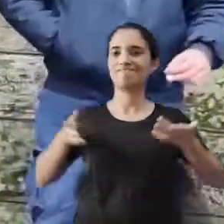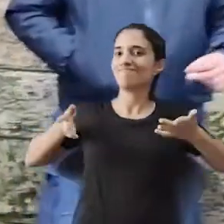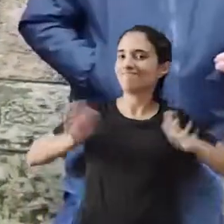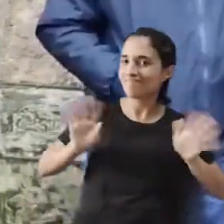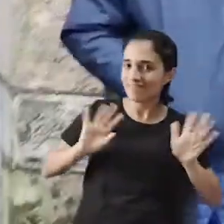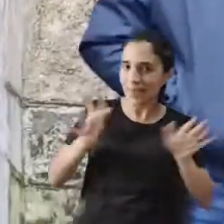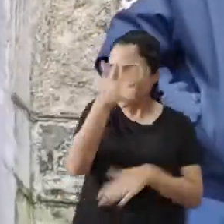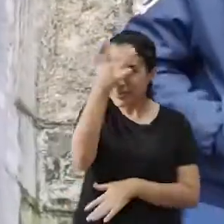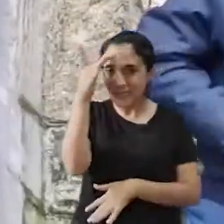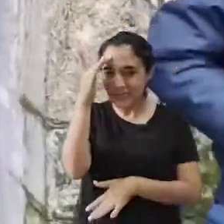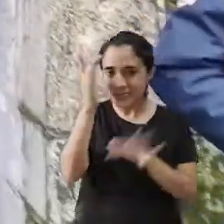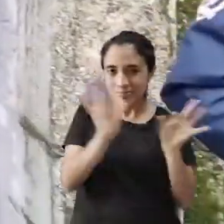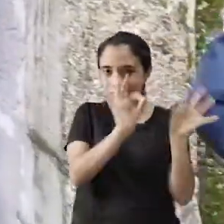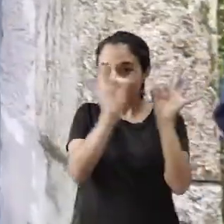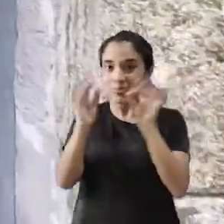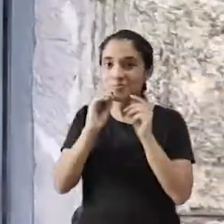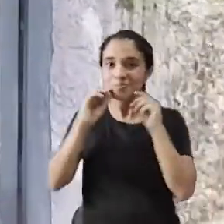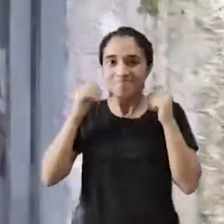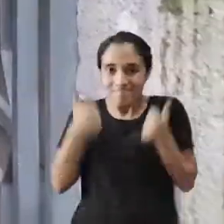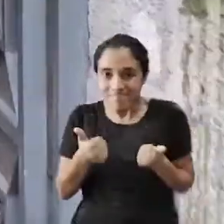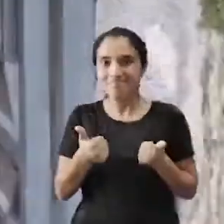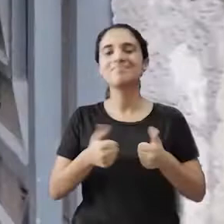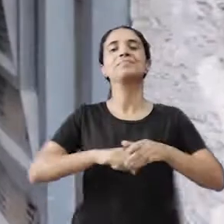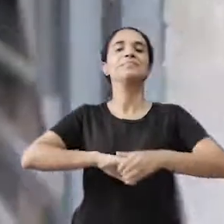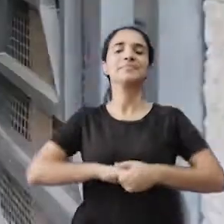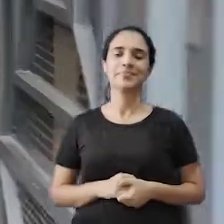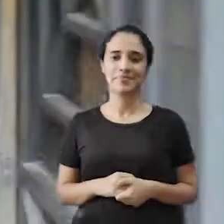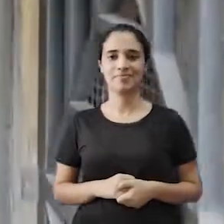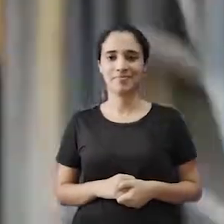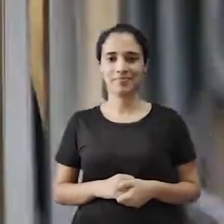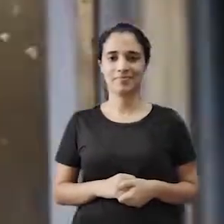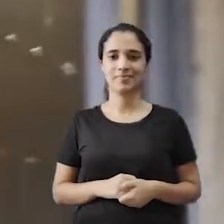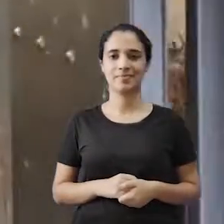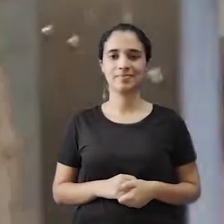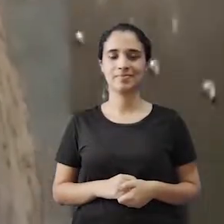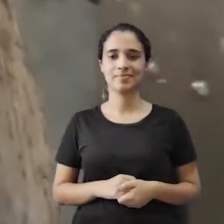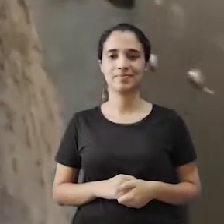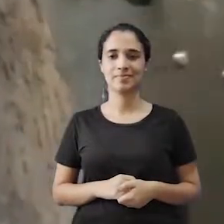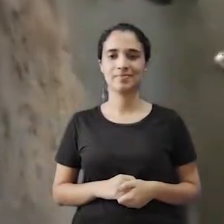Fala galera, tudo bom pessoal? Então,